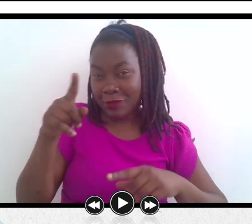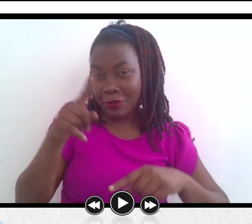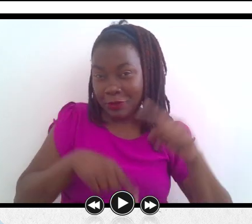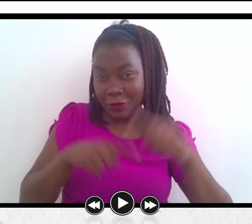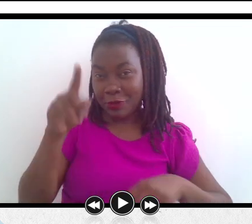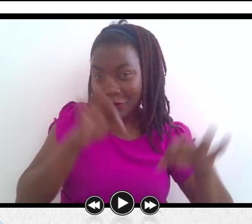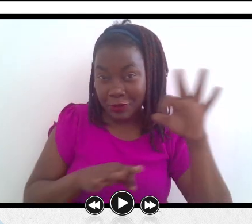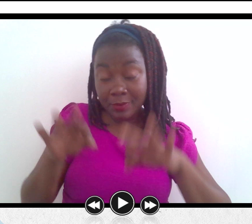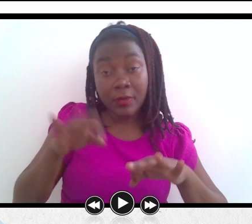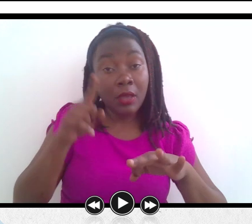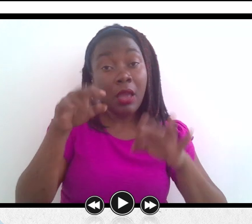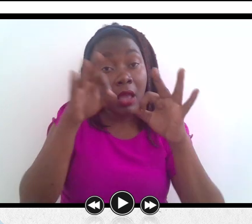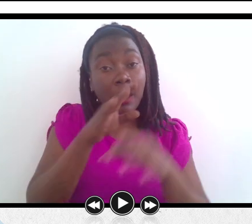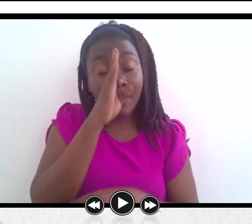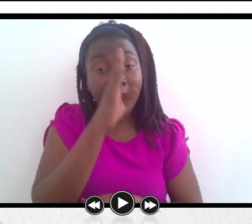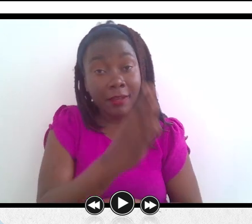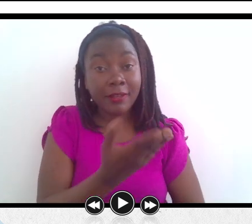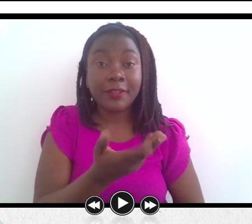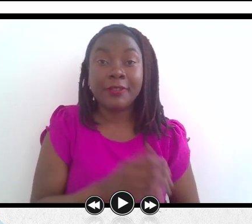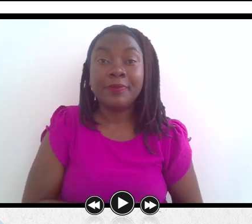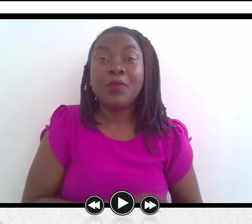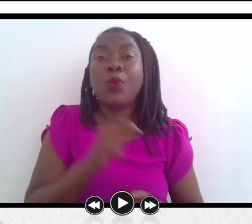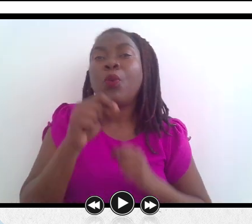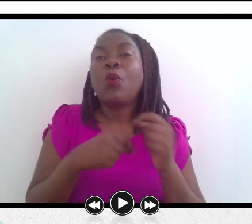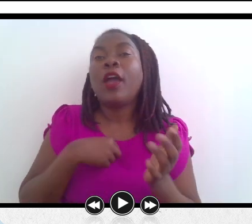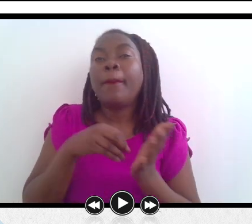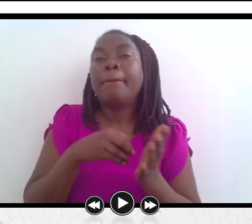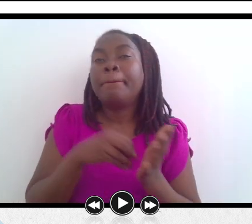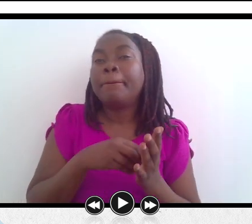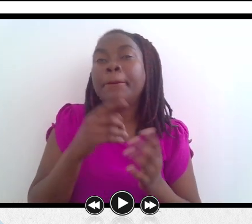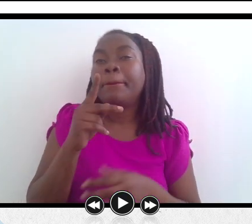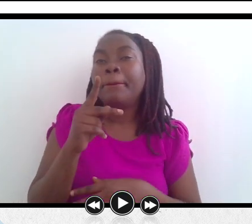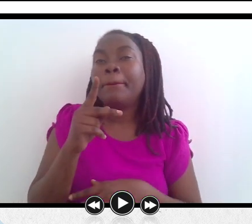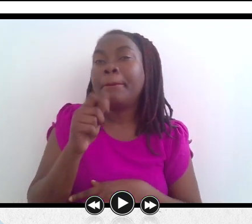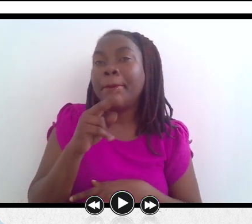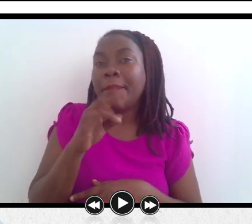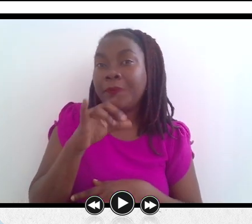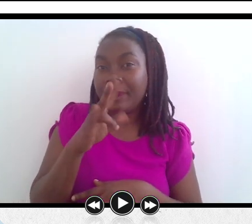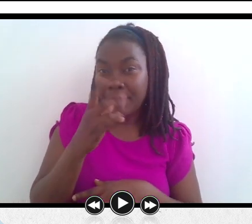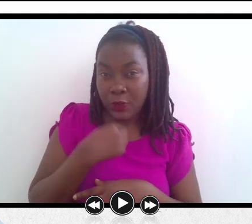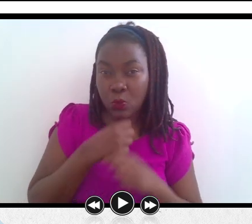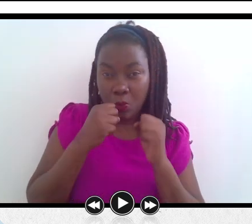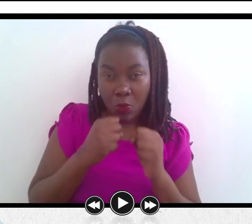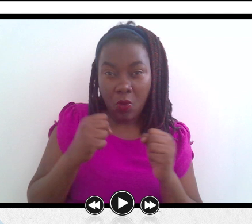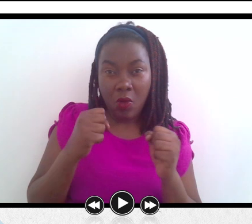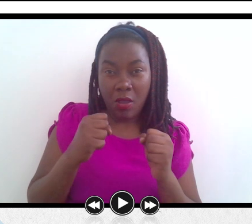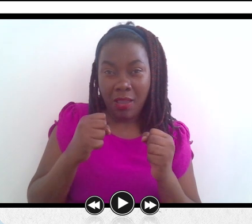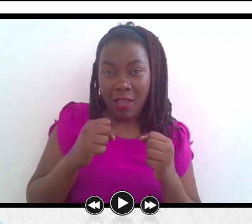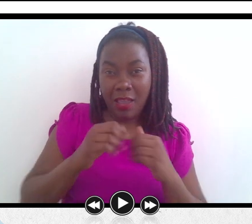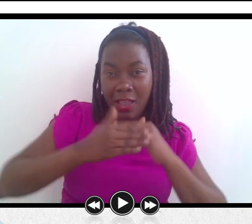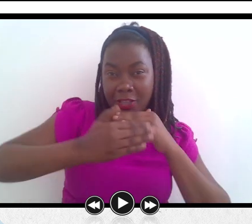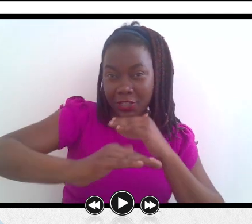e ambiental. Né? Isso são definições dentro de um plano setorial, né? Um plano diretor de drenagem urbana. Então,